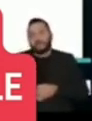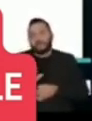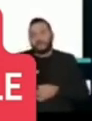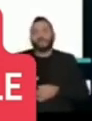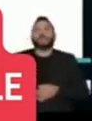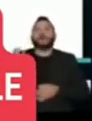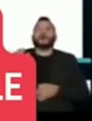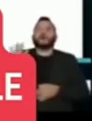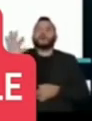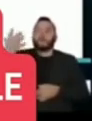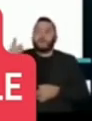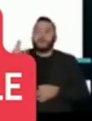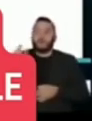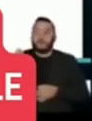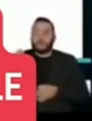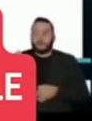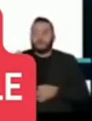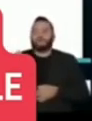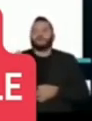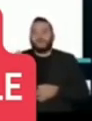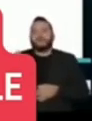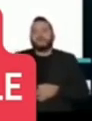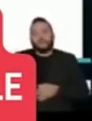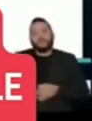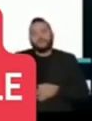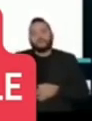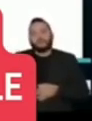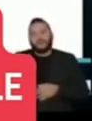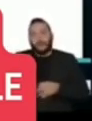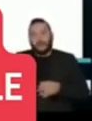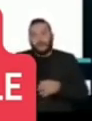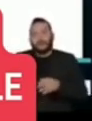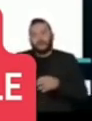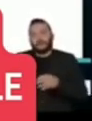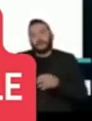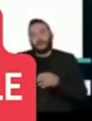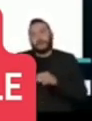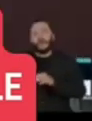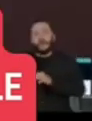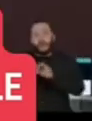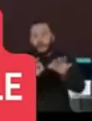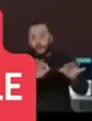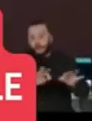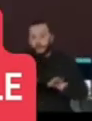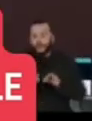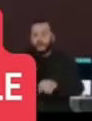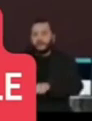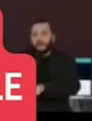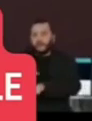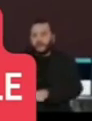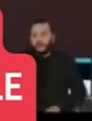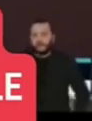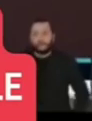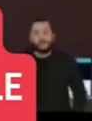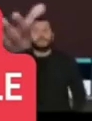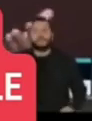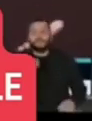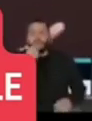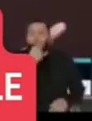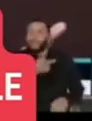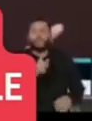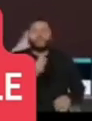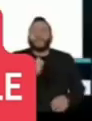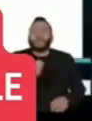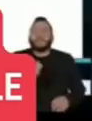acontecer um desenlace bastante forte na nação. Nardi só não disse qual seria